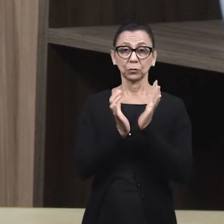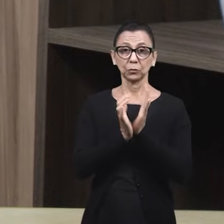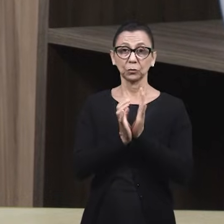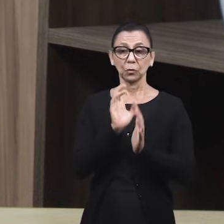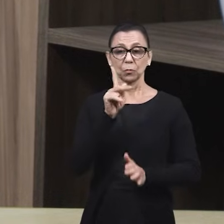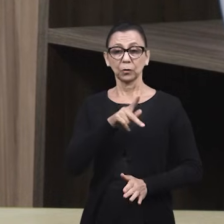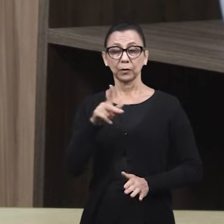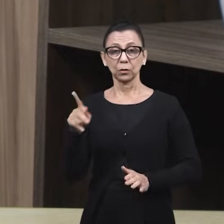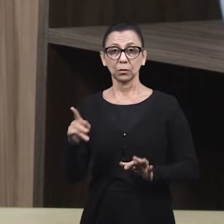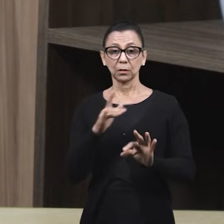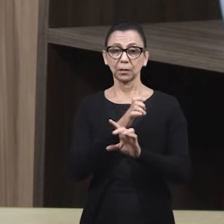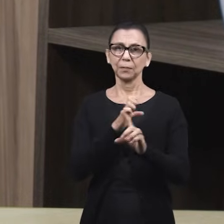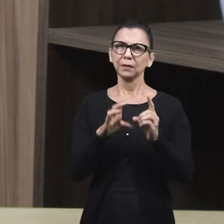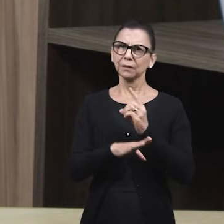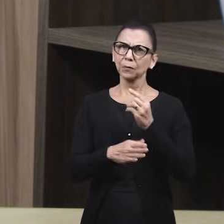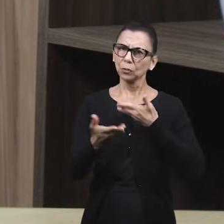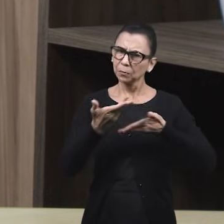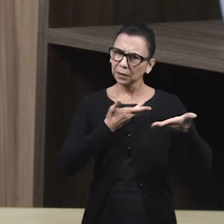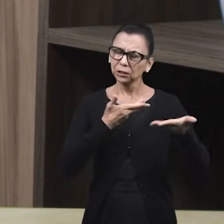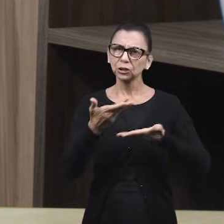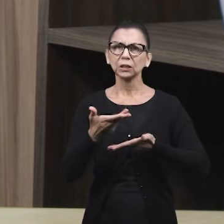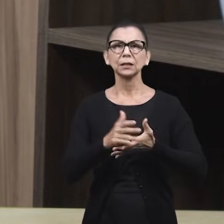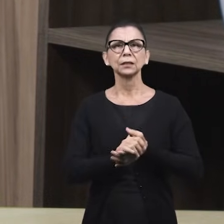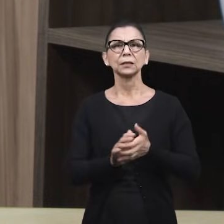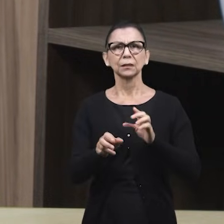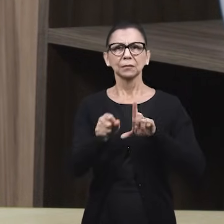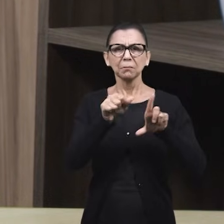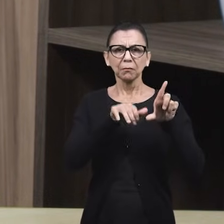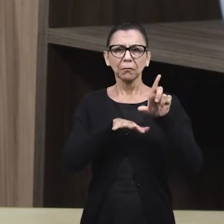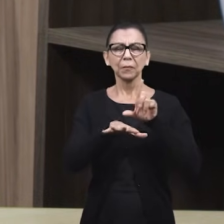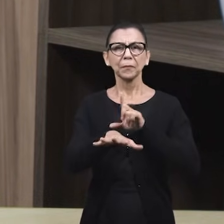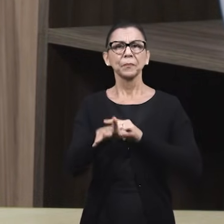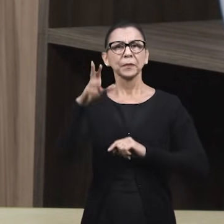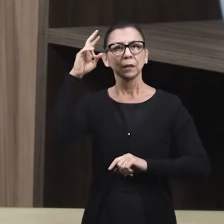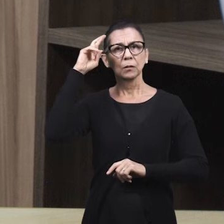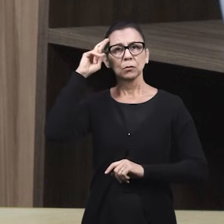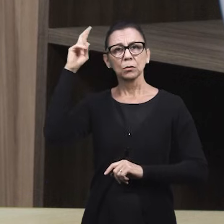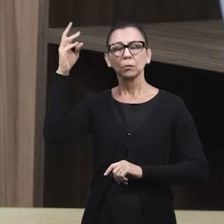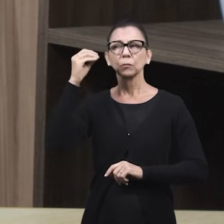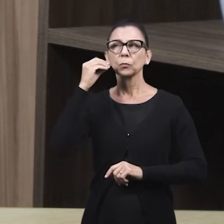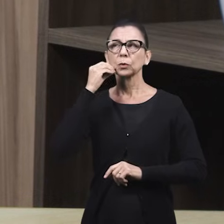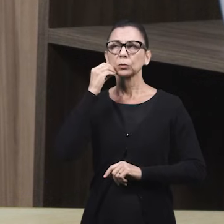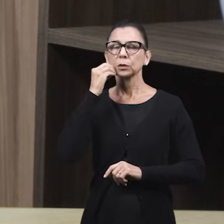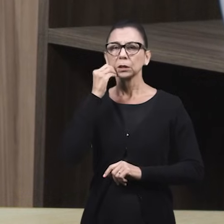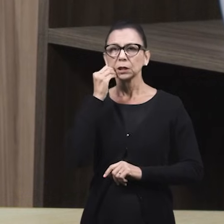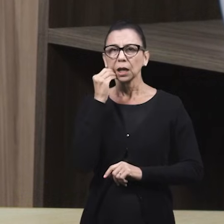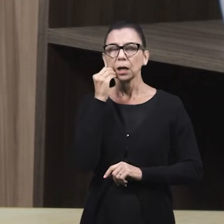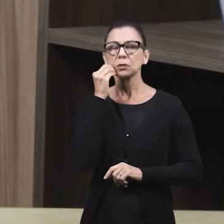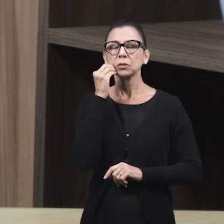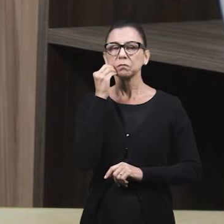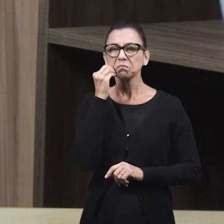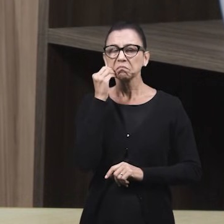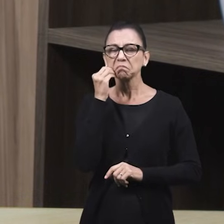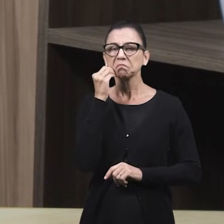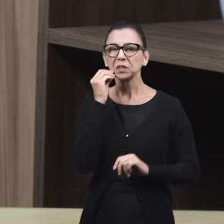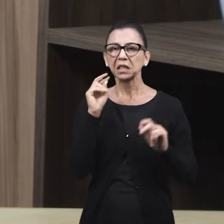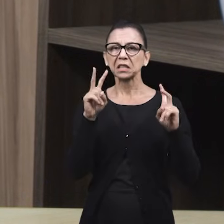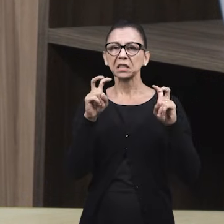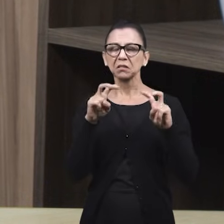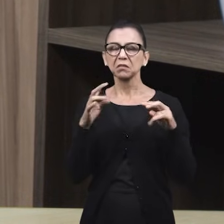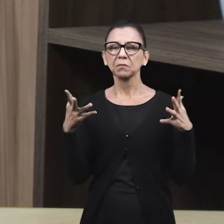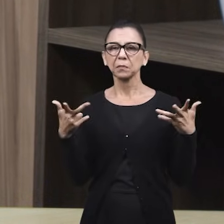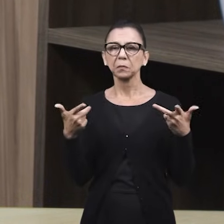enfim, professoras de escola bíblica dominical. Compartilhe, porque o aprendizado que o Senhor tem nos dado a oportunidade de ter aqui é algo que é